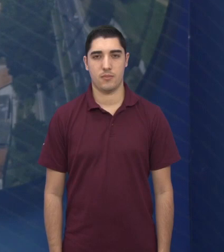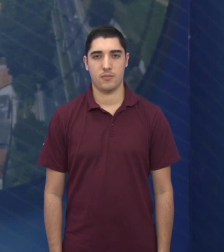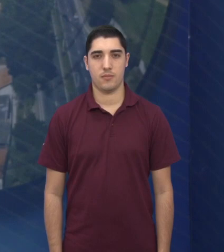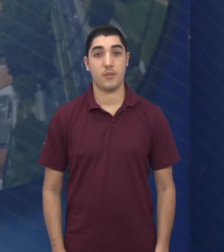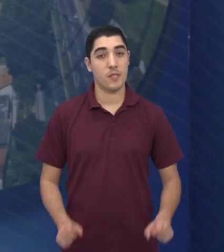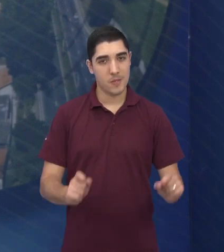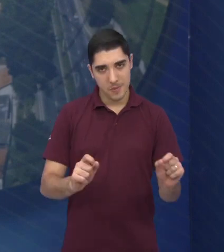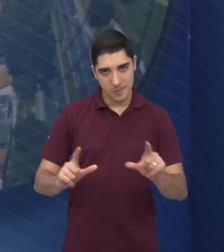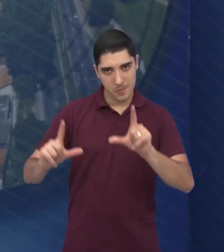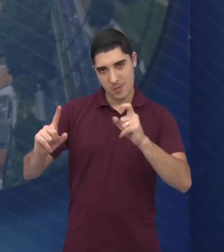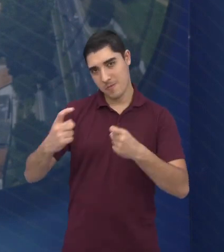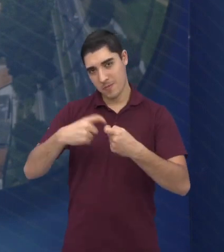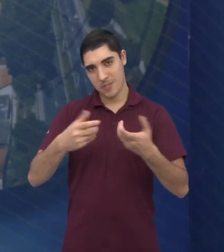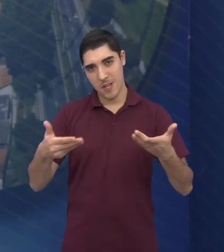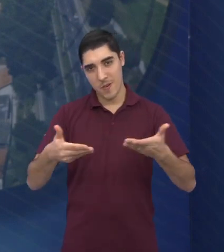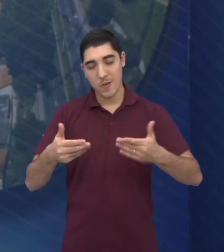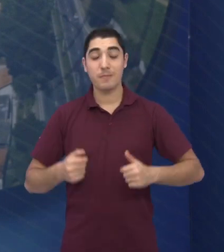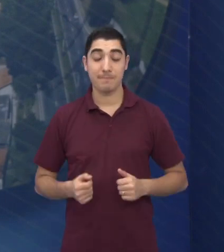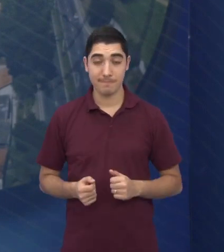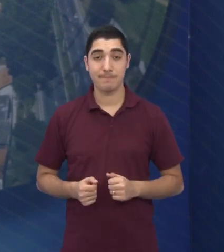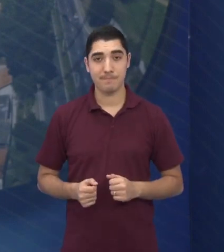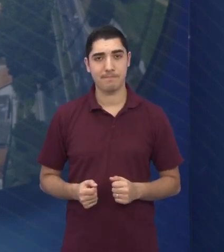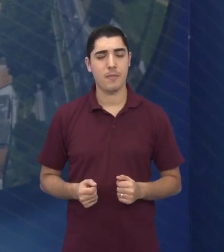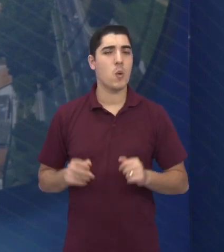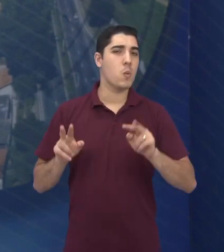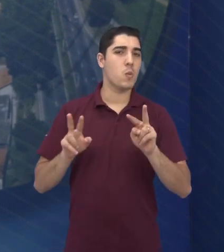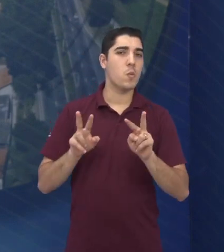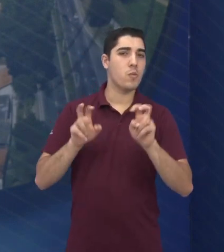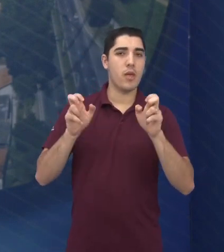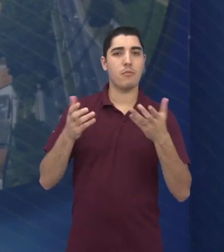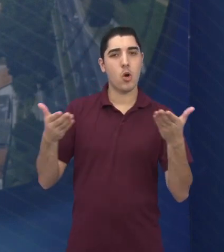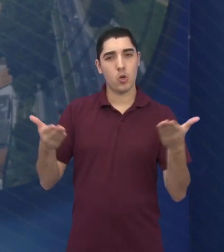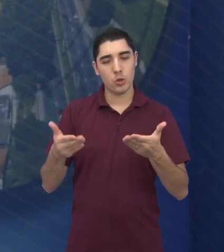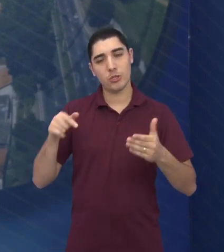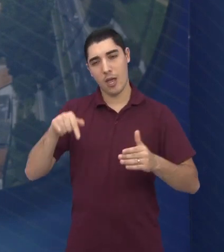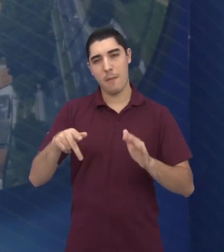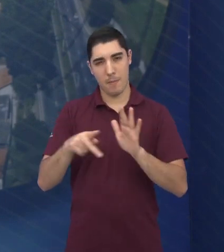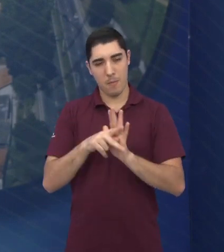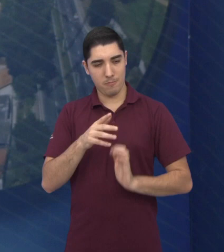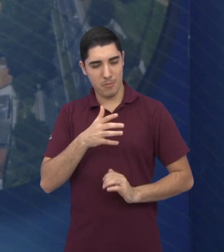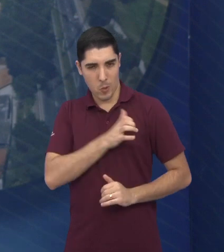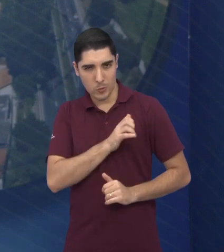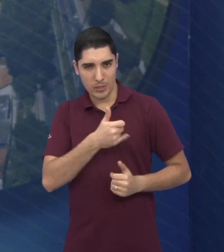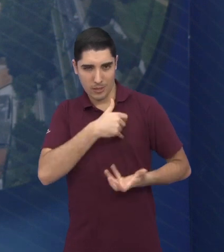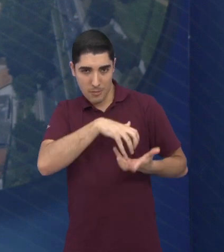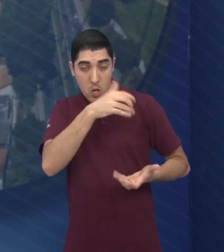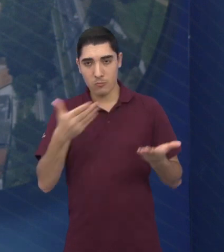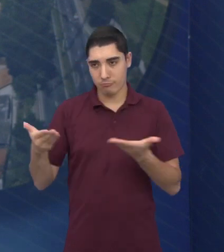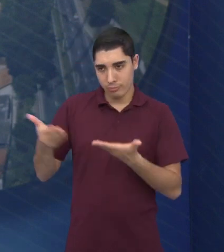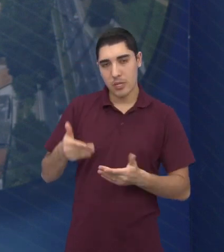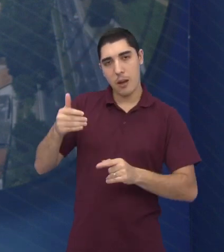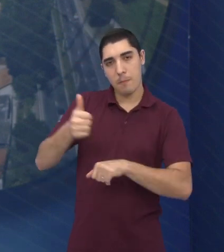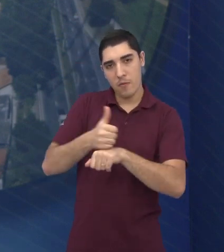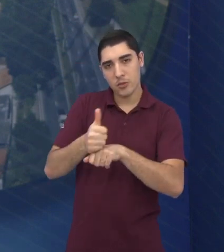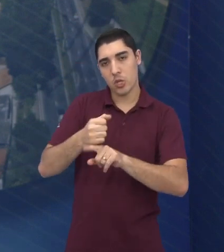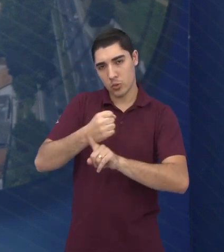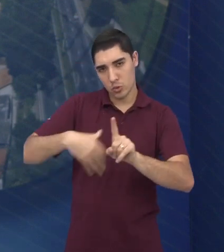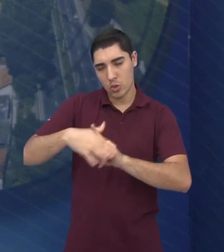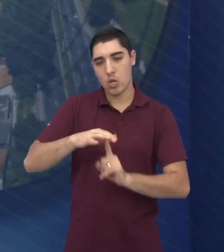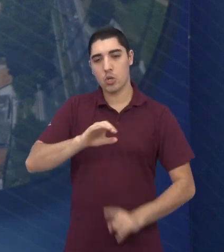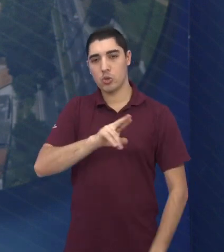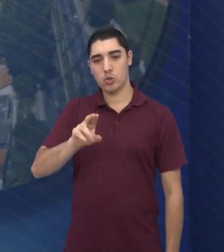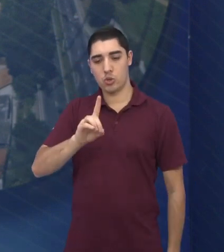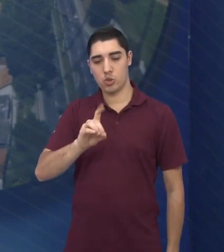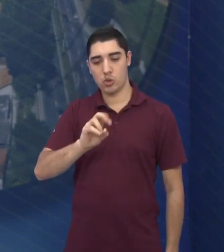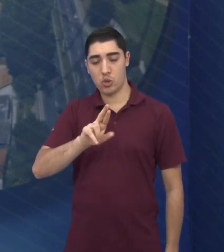De volta com Diálogos da Cidade. Hoje eu estou recebendo a socióloga Dora Soares, que está conversando com a gente